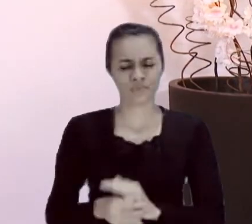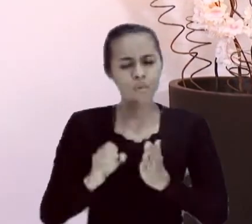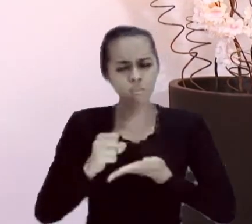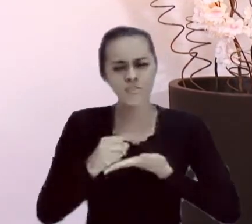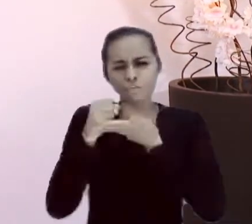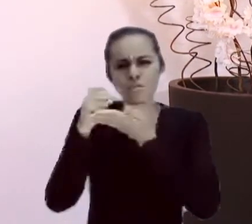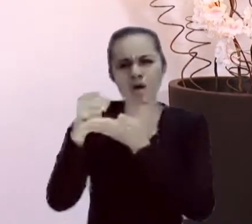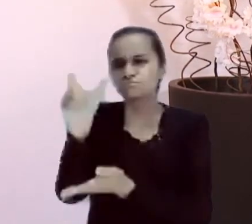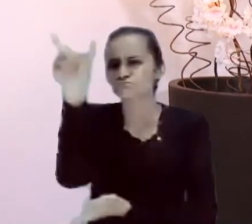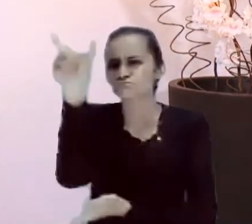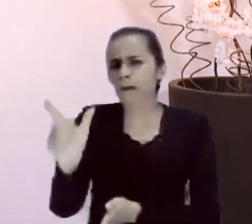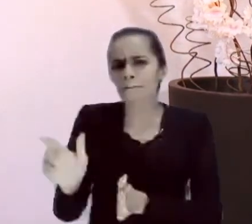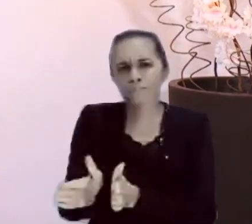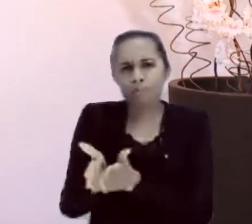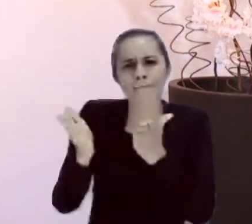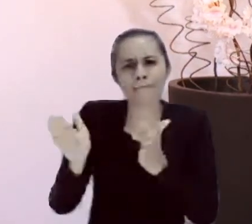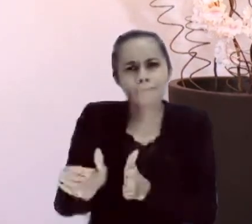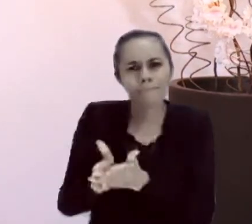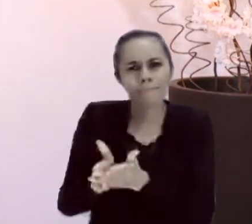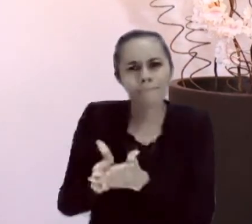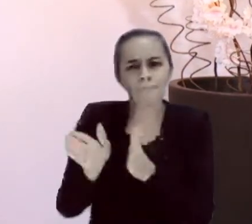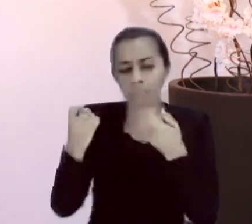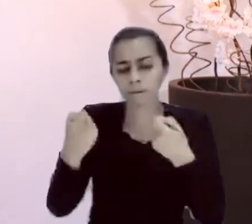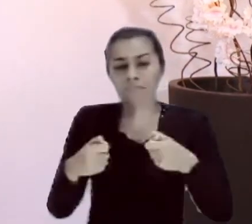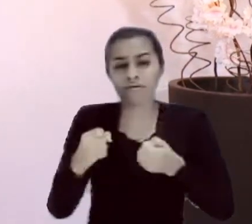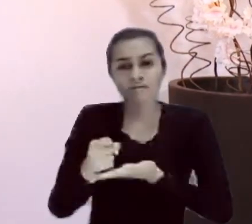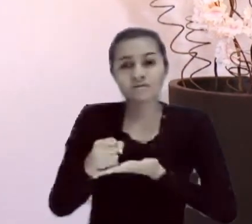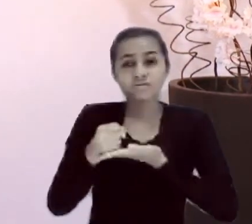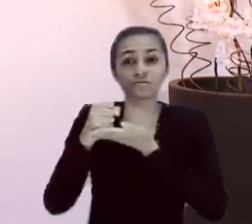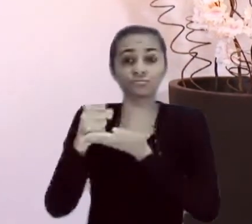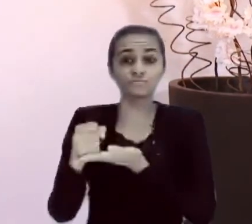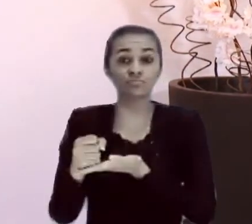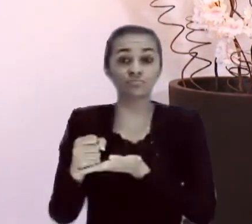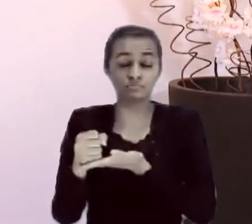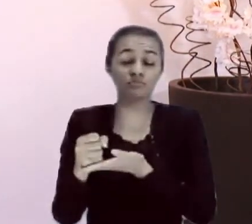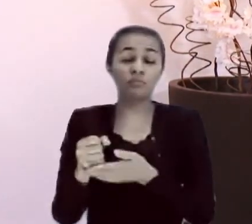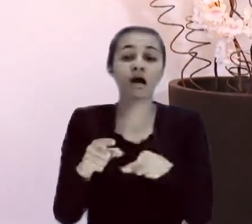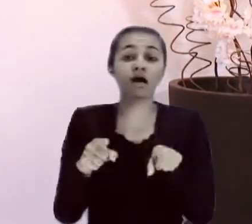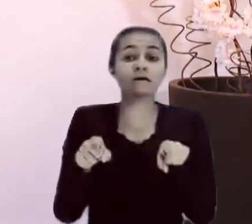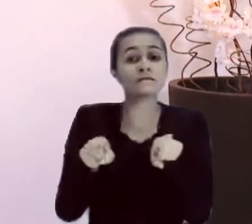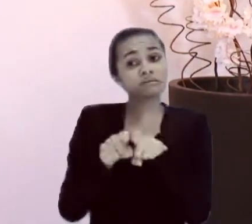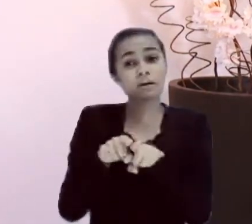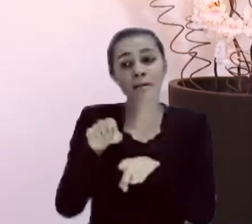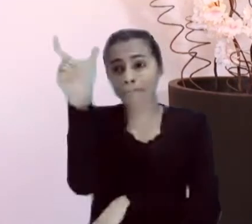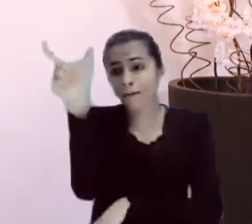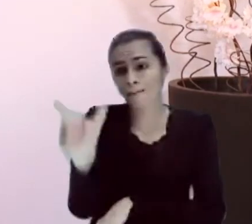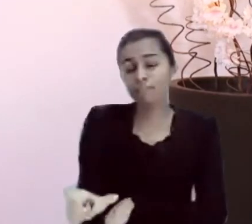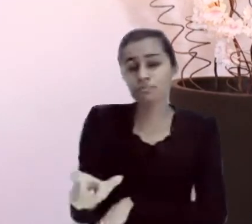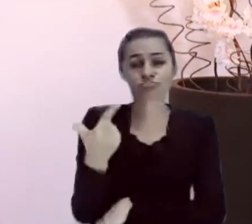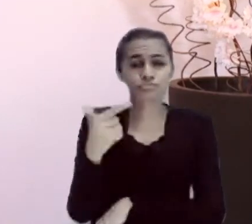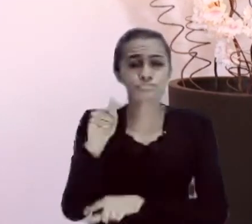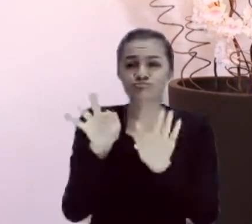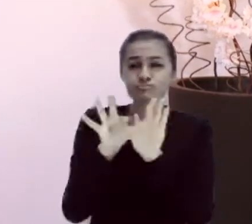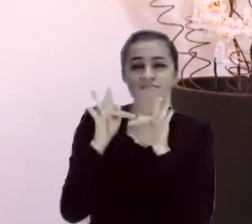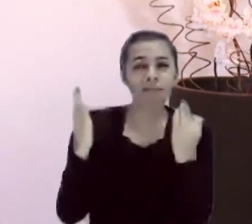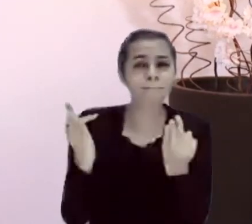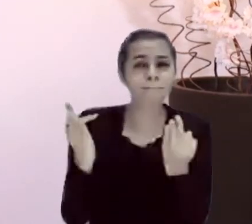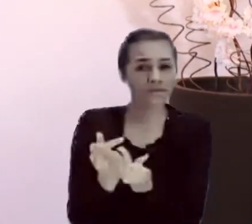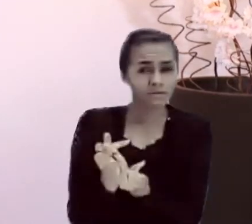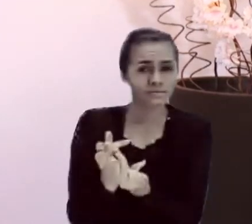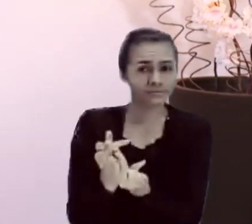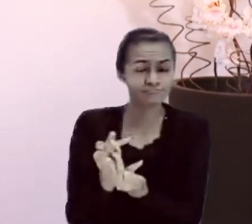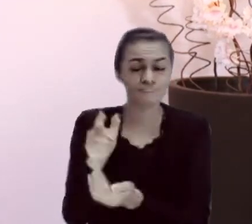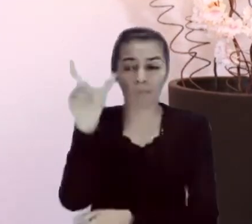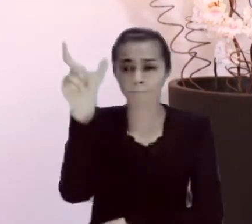por ajuda, e o órfão que não tinha quem o ajudasse. O que estava à beira da morte me abençoava, e